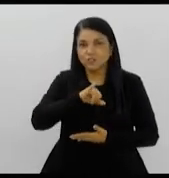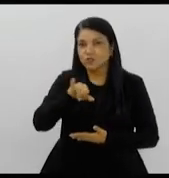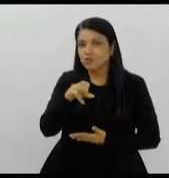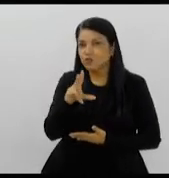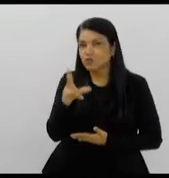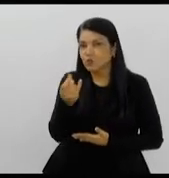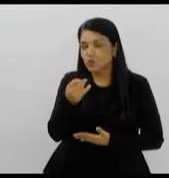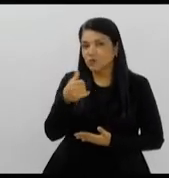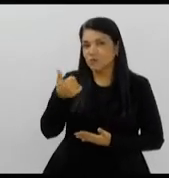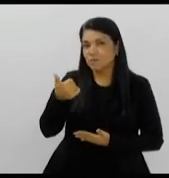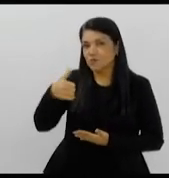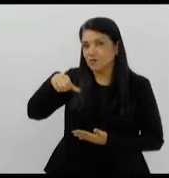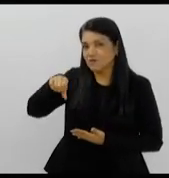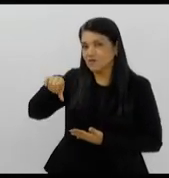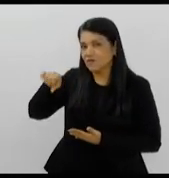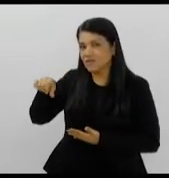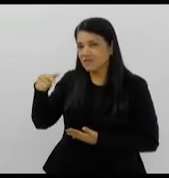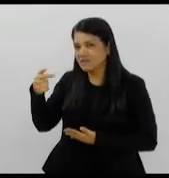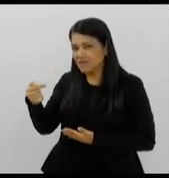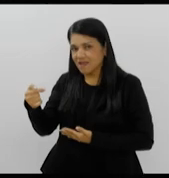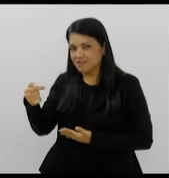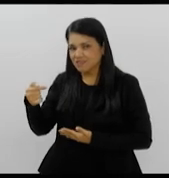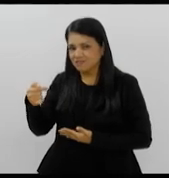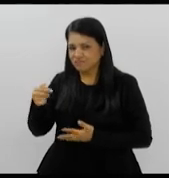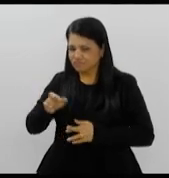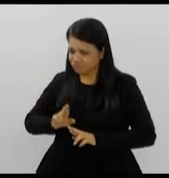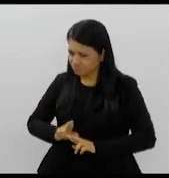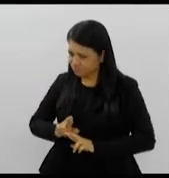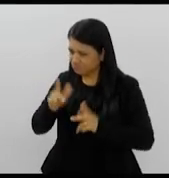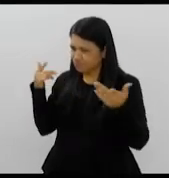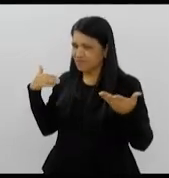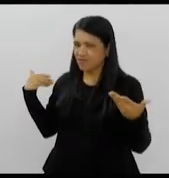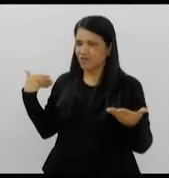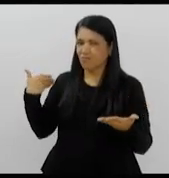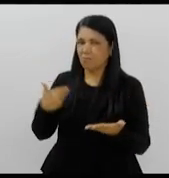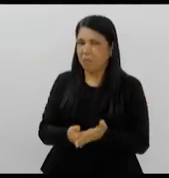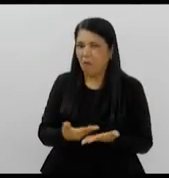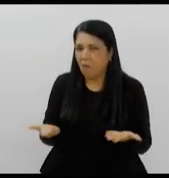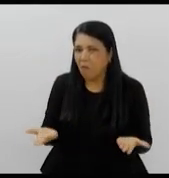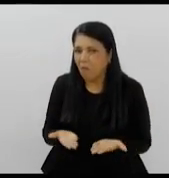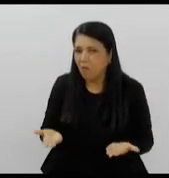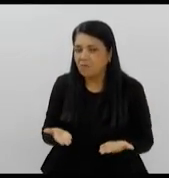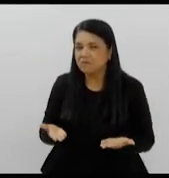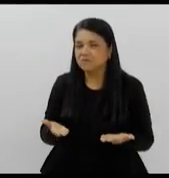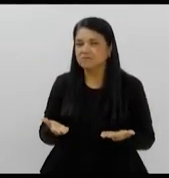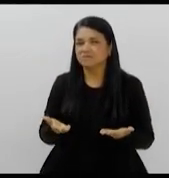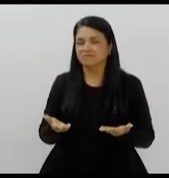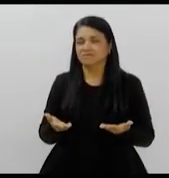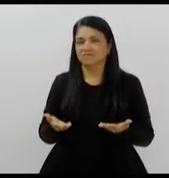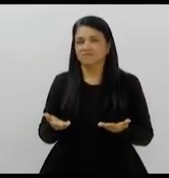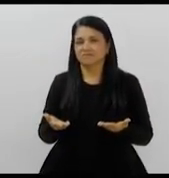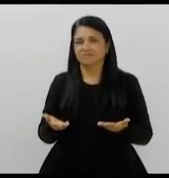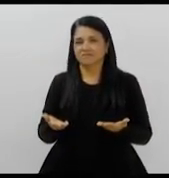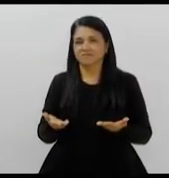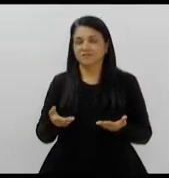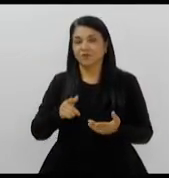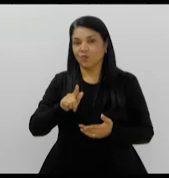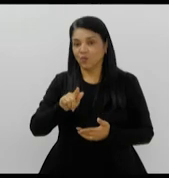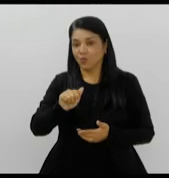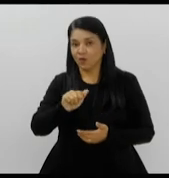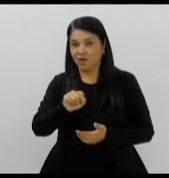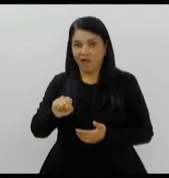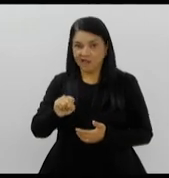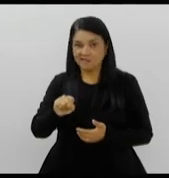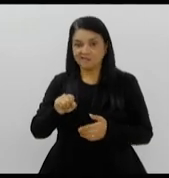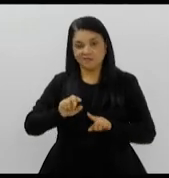97. As condições de mercado são totalmente distintas, inclusive no próprio mercado do gás.